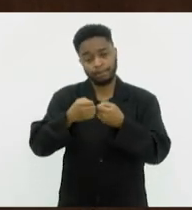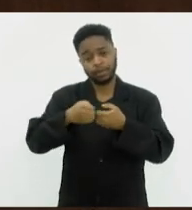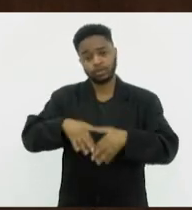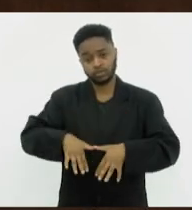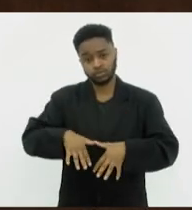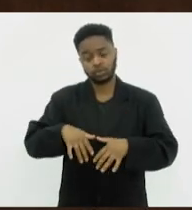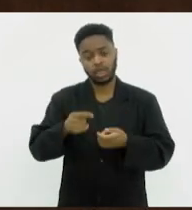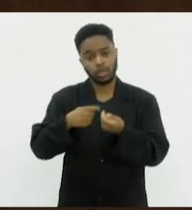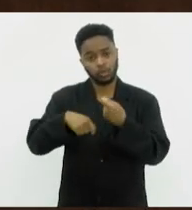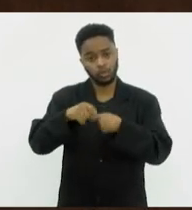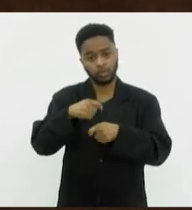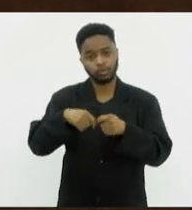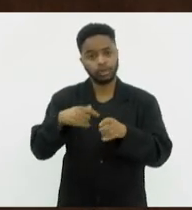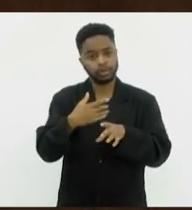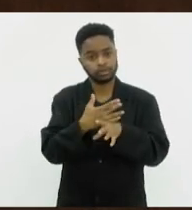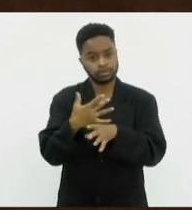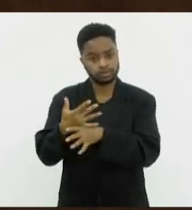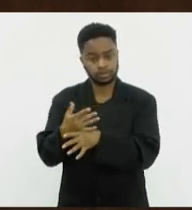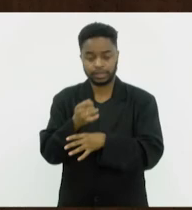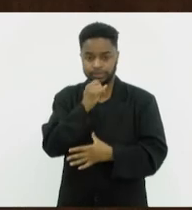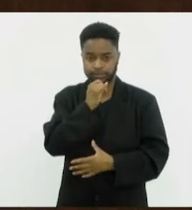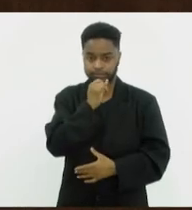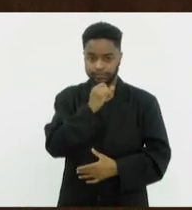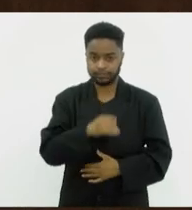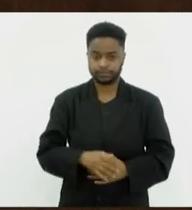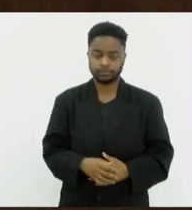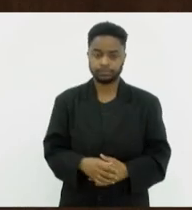a economia dos municípios. Eu vou dar aqui um exemplo.